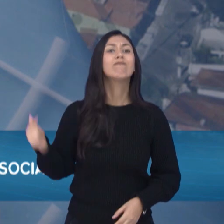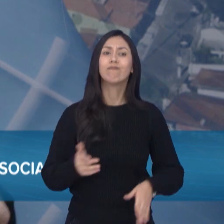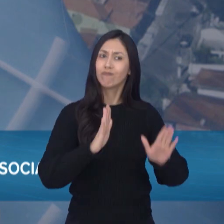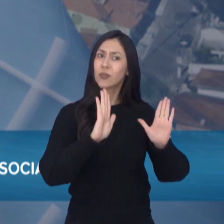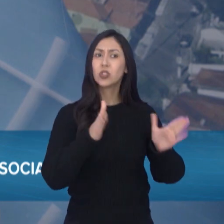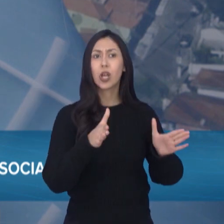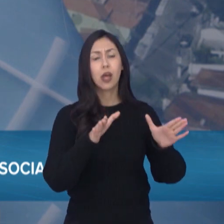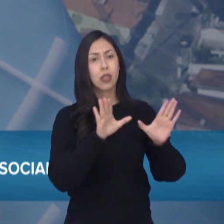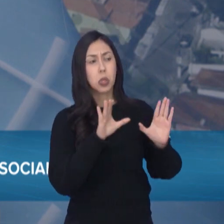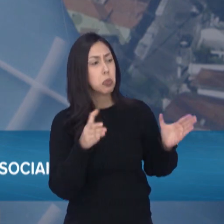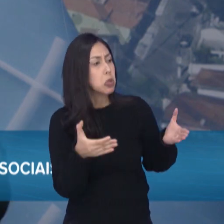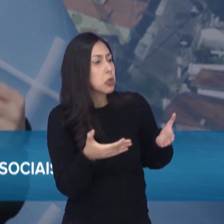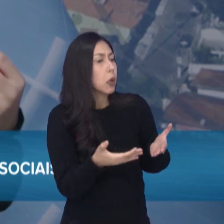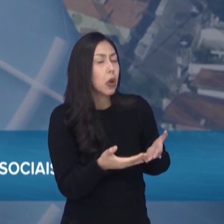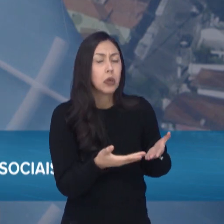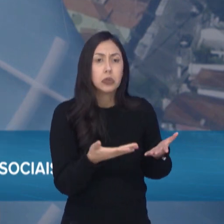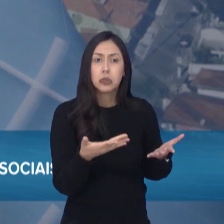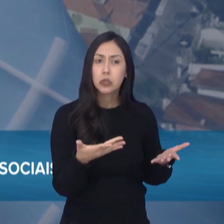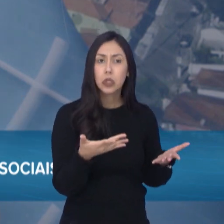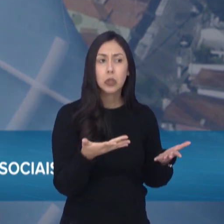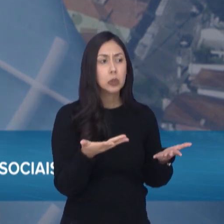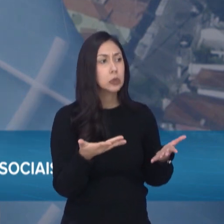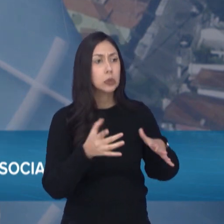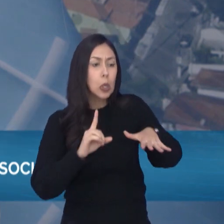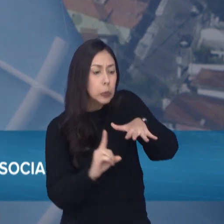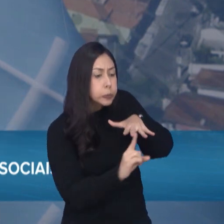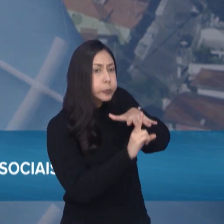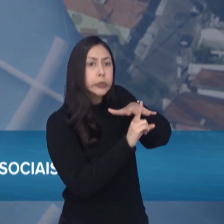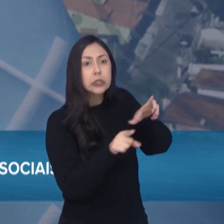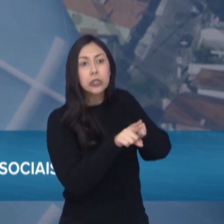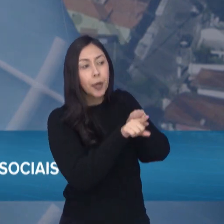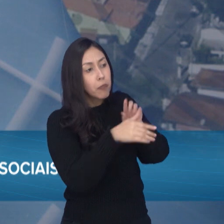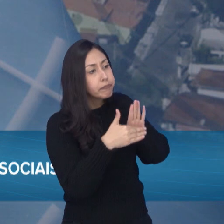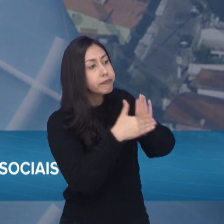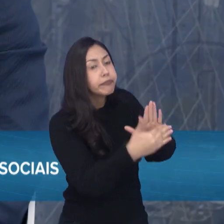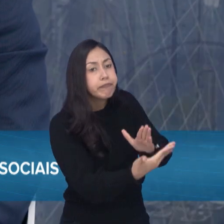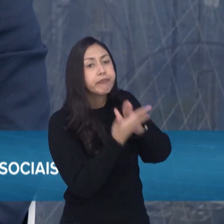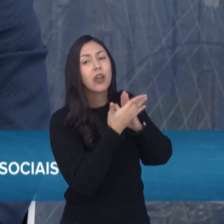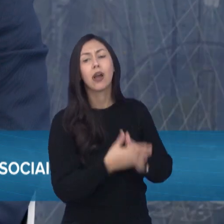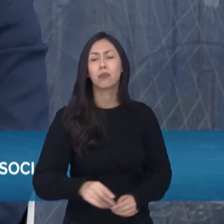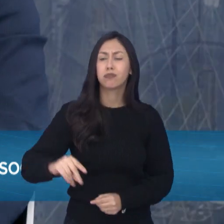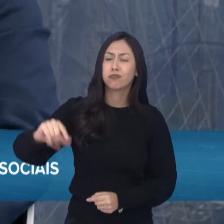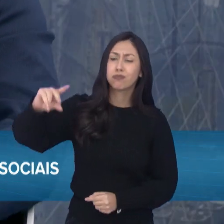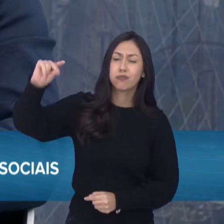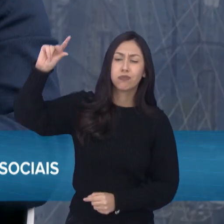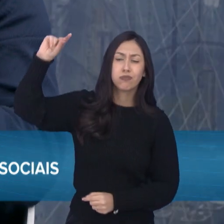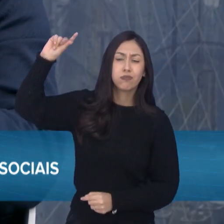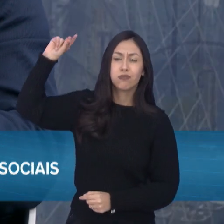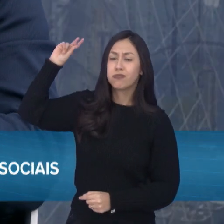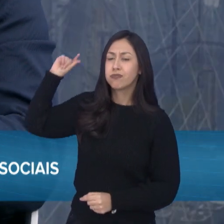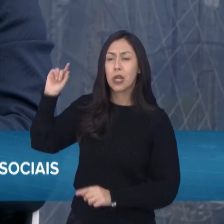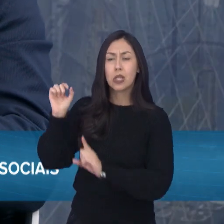da comunidade conseguir ser inserida, se ajudar também. Bem, desde os primórdios da sociedade, desde quando